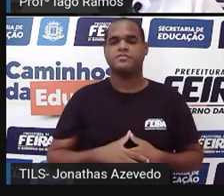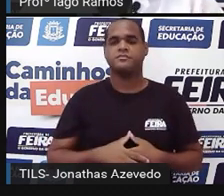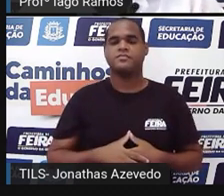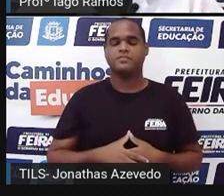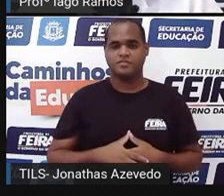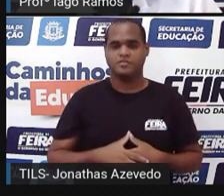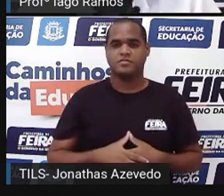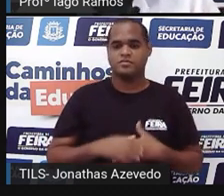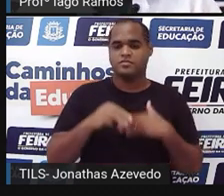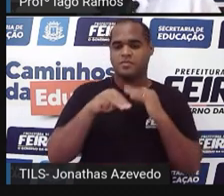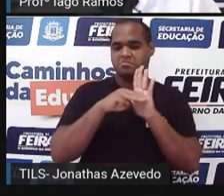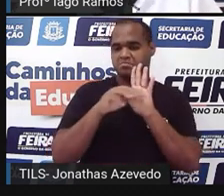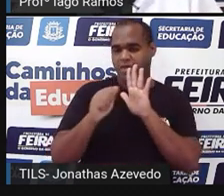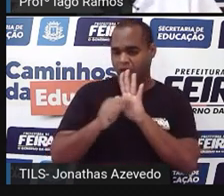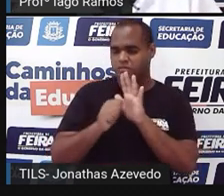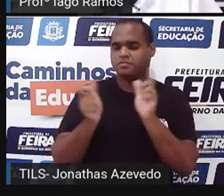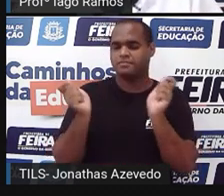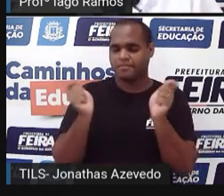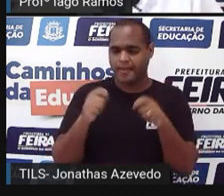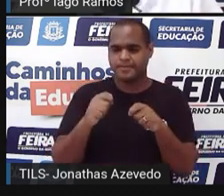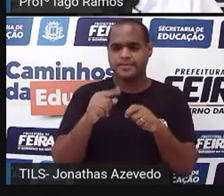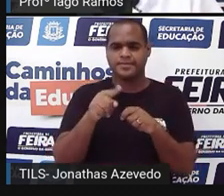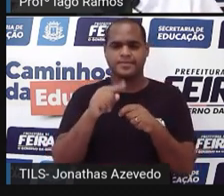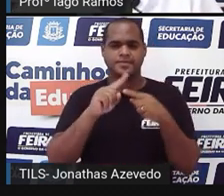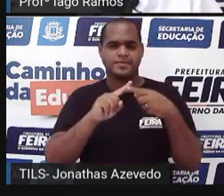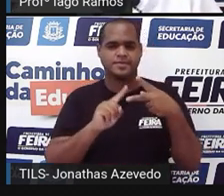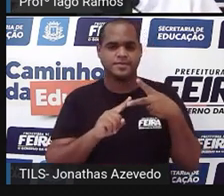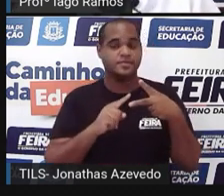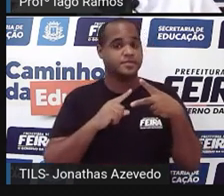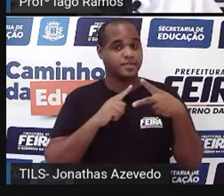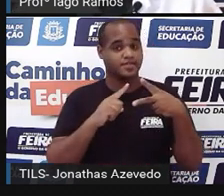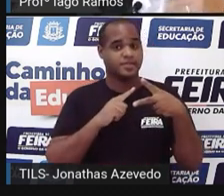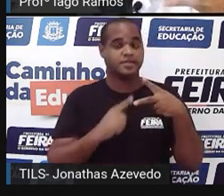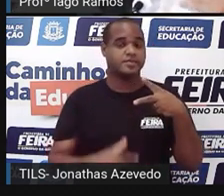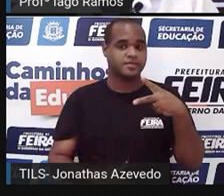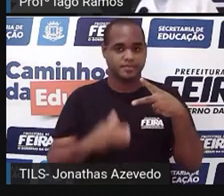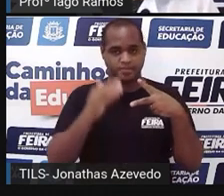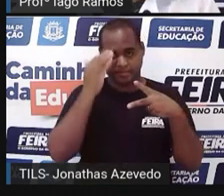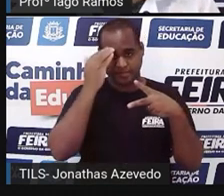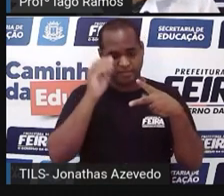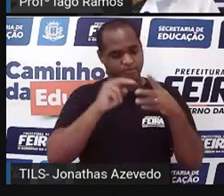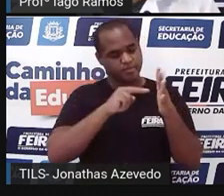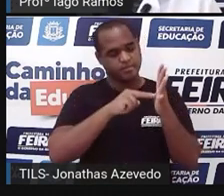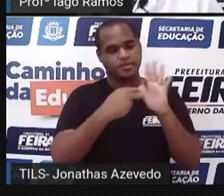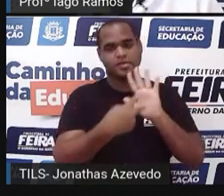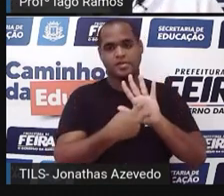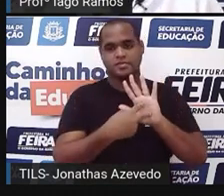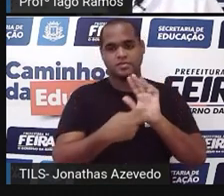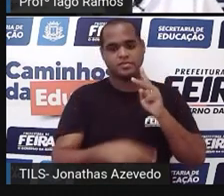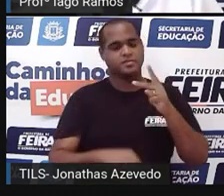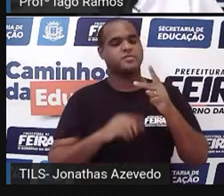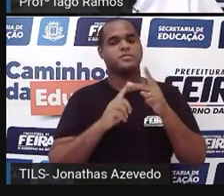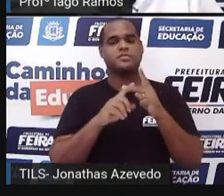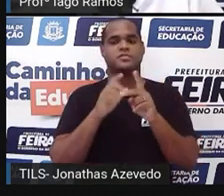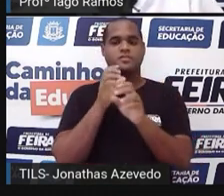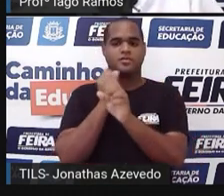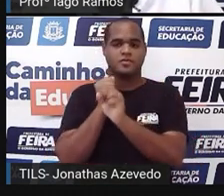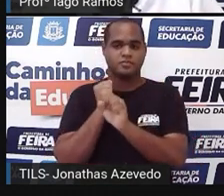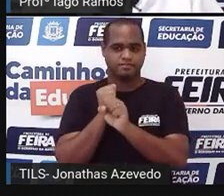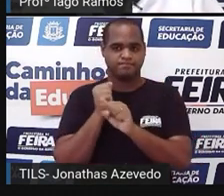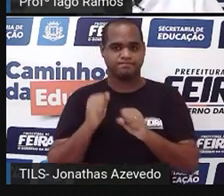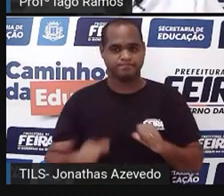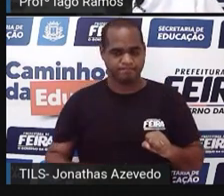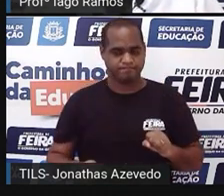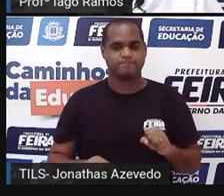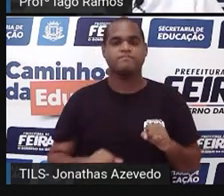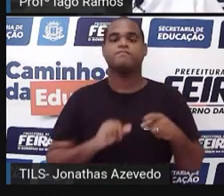falando de média aritmética e aí a gente tem duas coisas sobre ela é entender o significado dela e entender como faz o